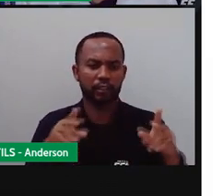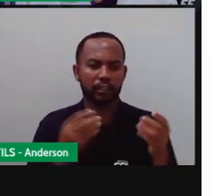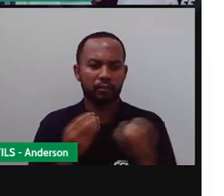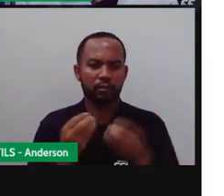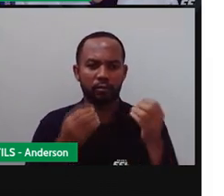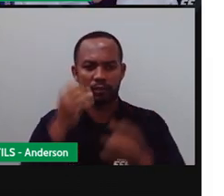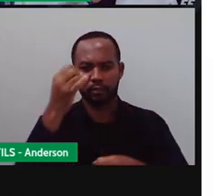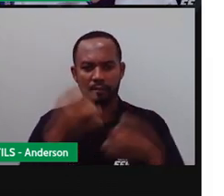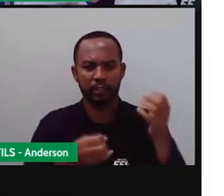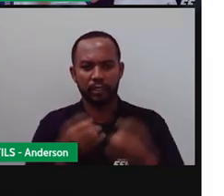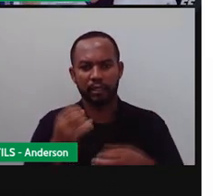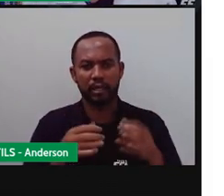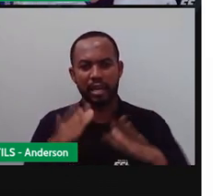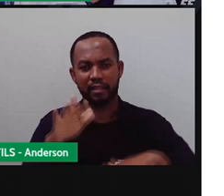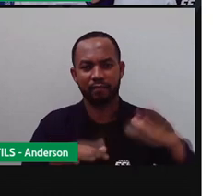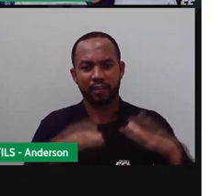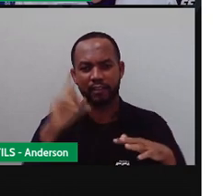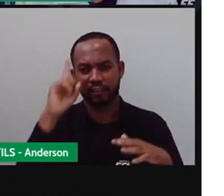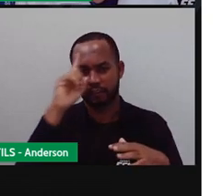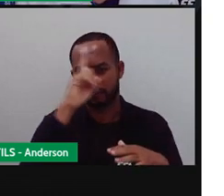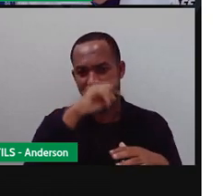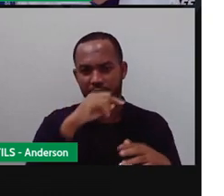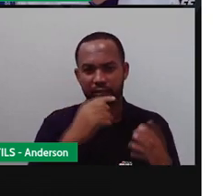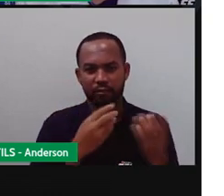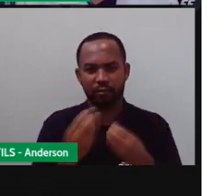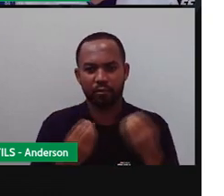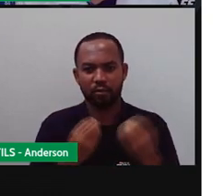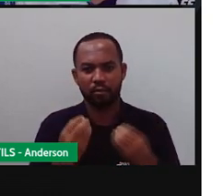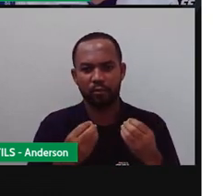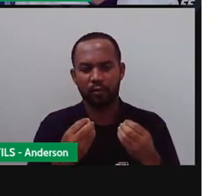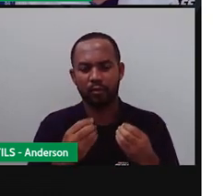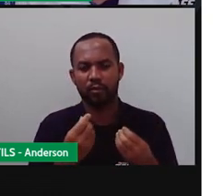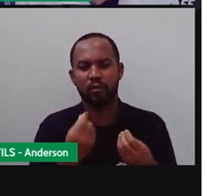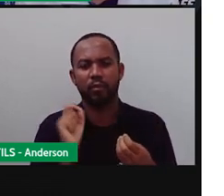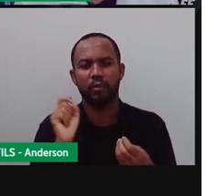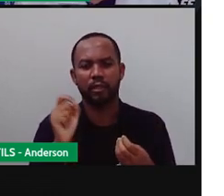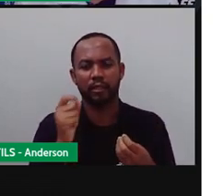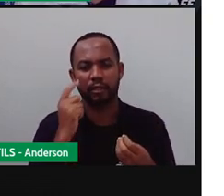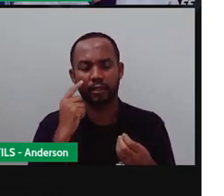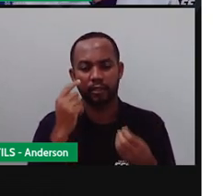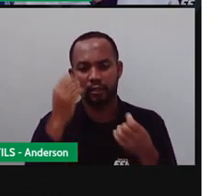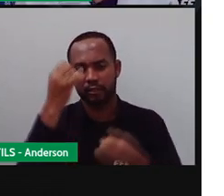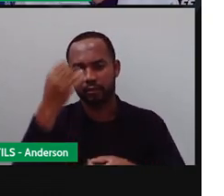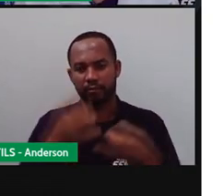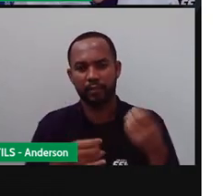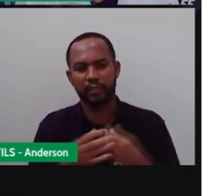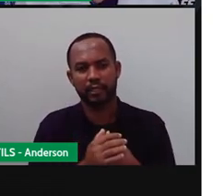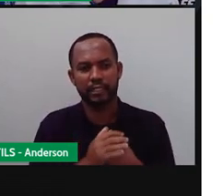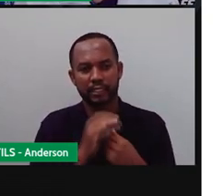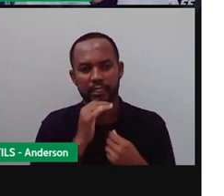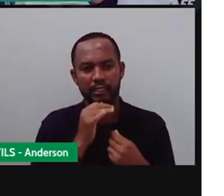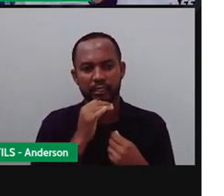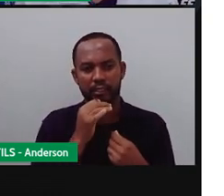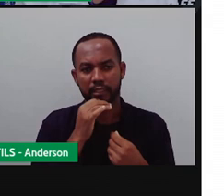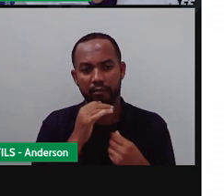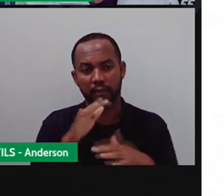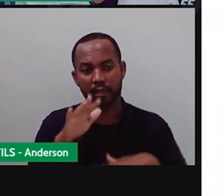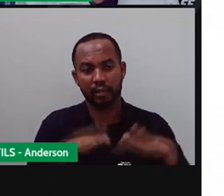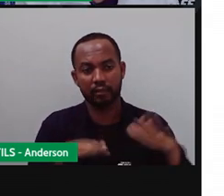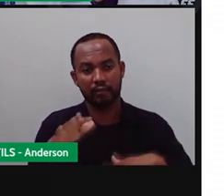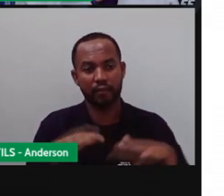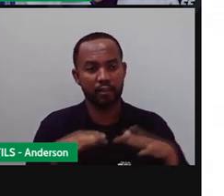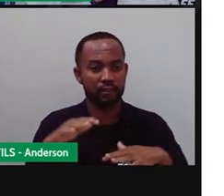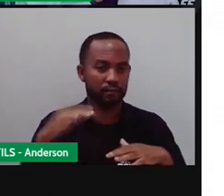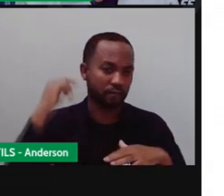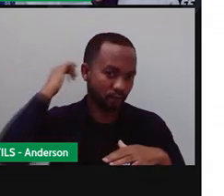aqui, fica difícil dizer uma característica específica que está presente em todos, além da ausência de quê? Da